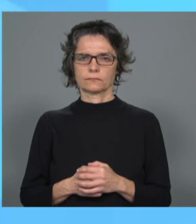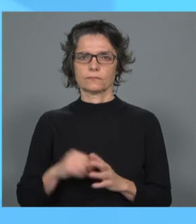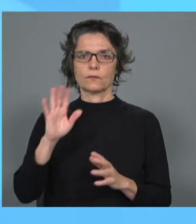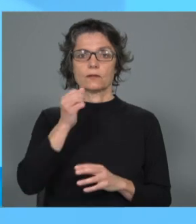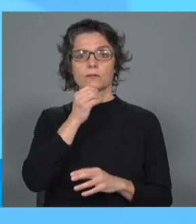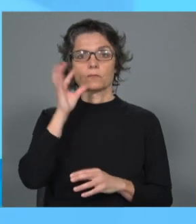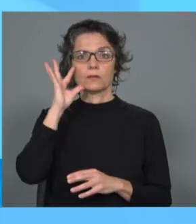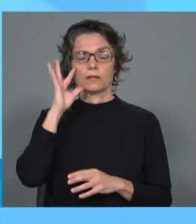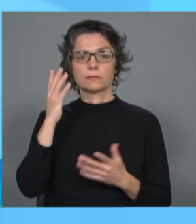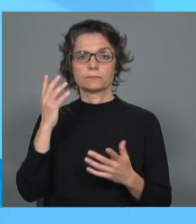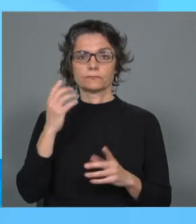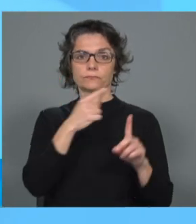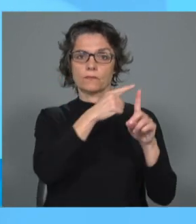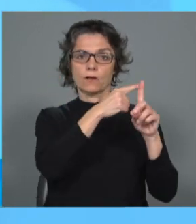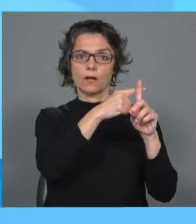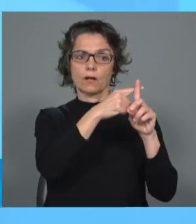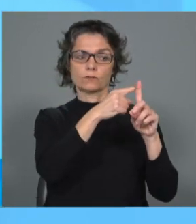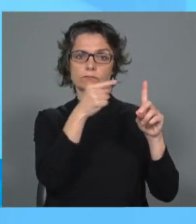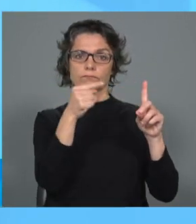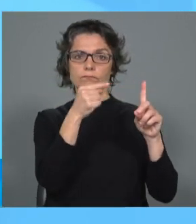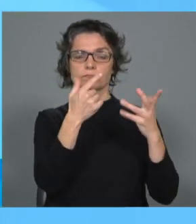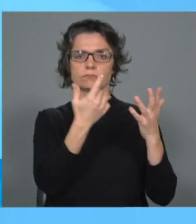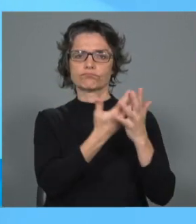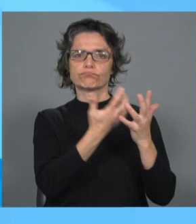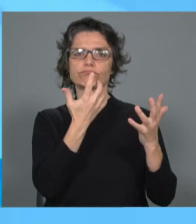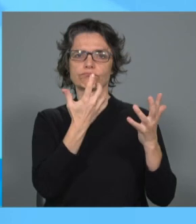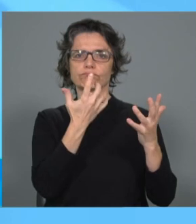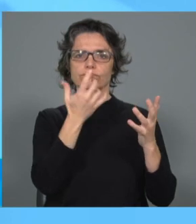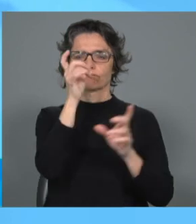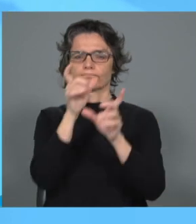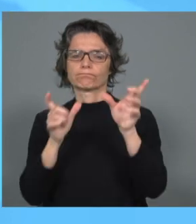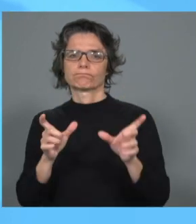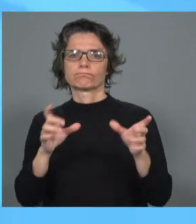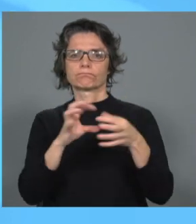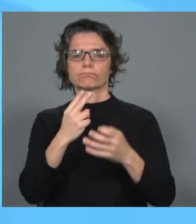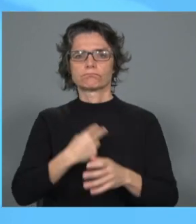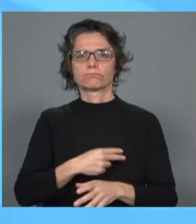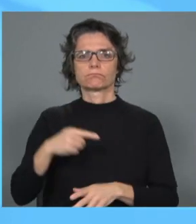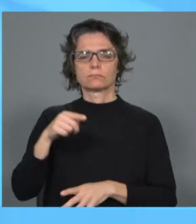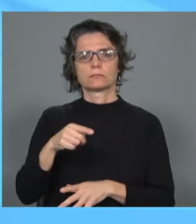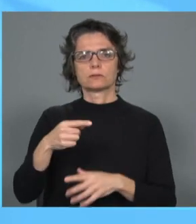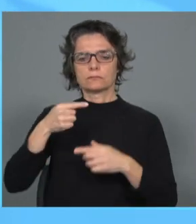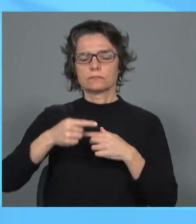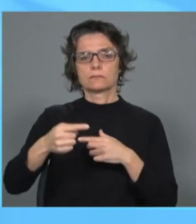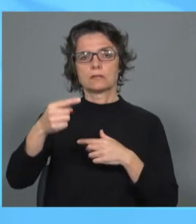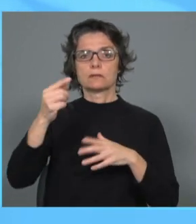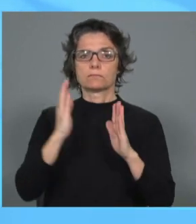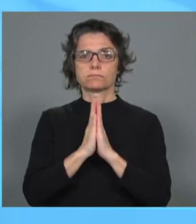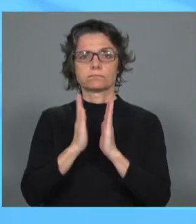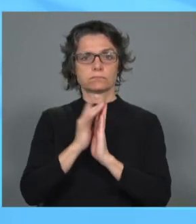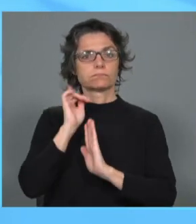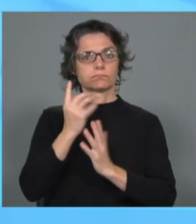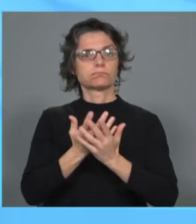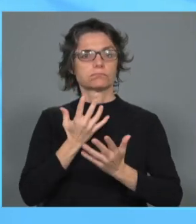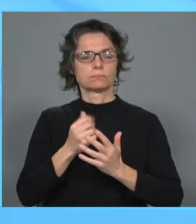Olá, muito boa tarde. A cruz, símbolo maior para os cristãos, está no centro deste dia, sexta-feira da Semana Santa. Em 1984,